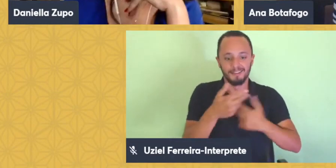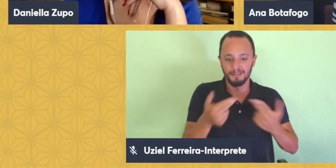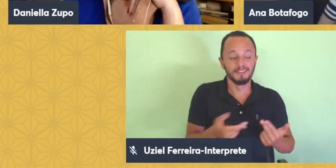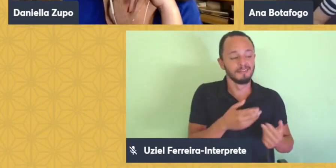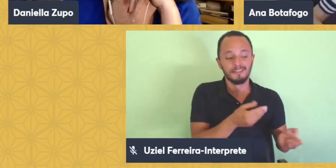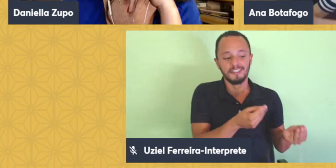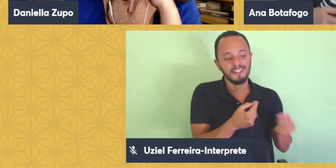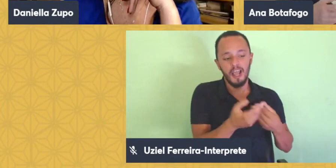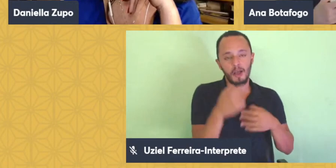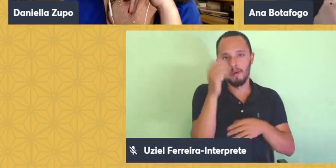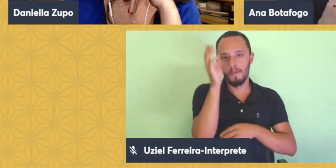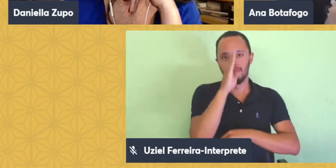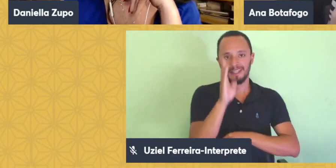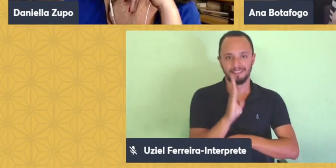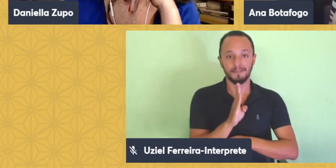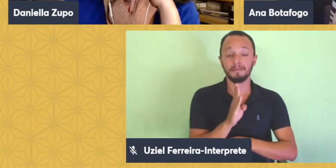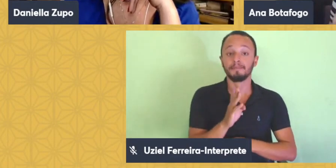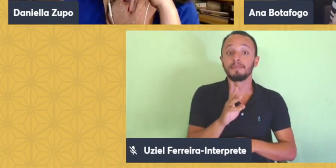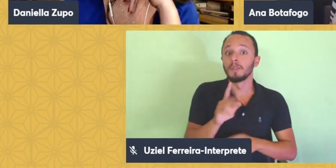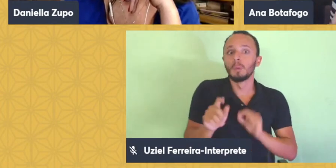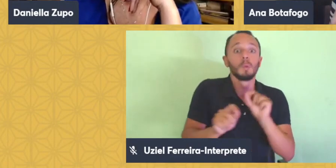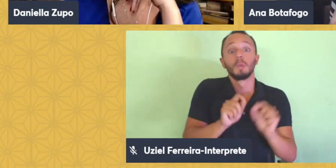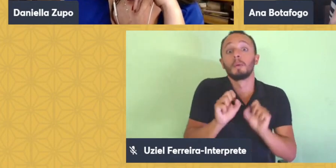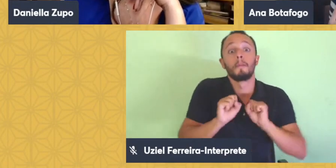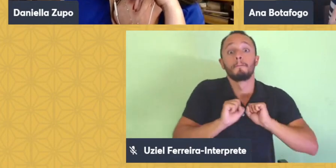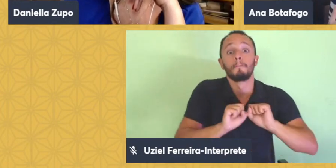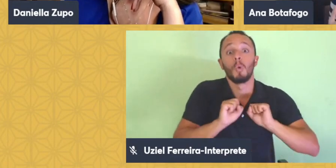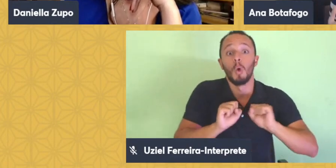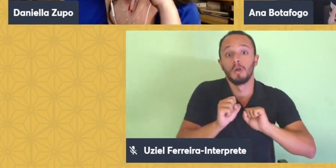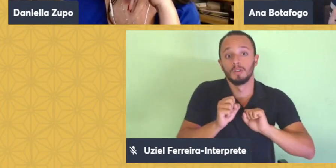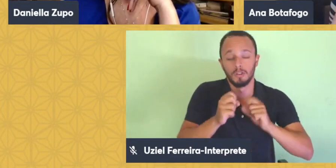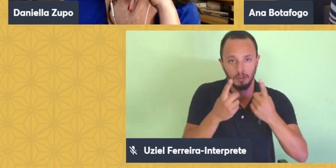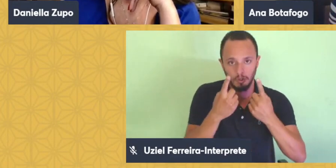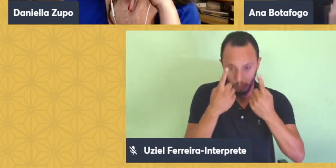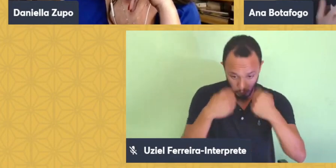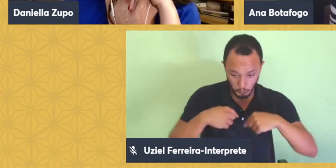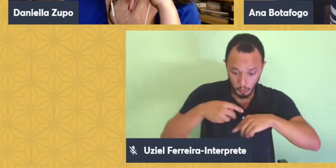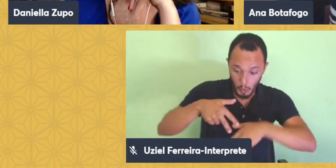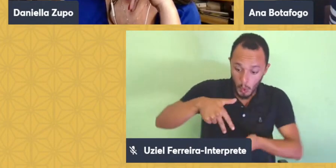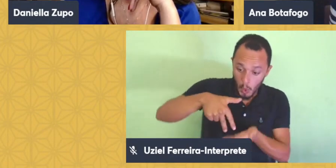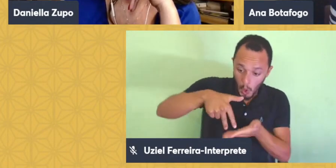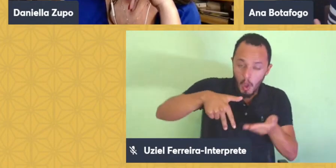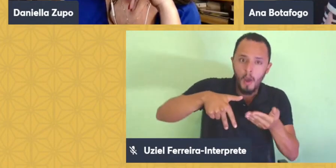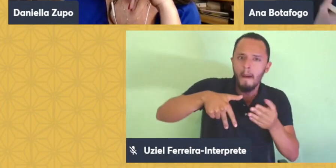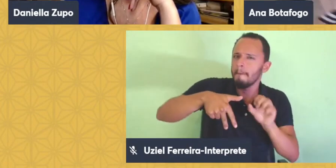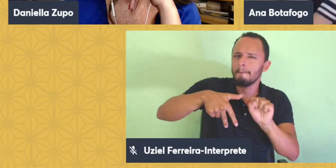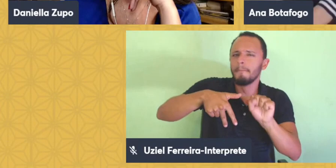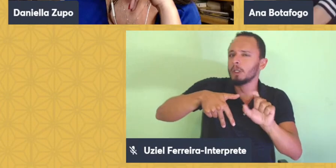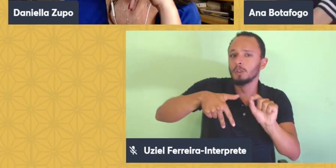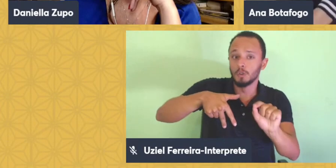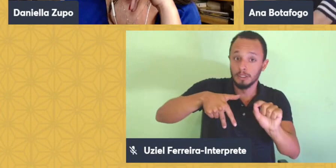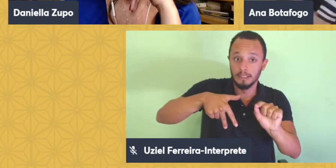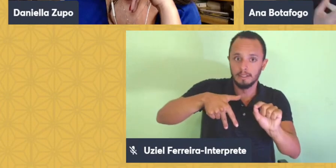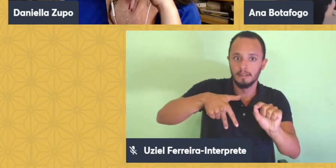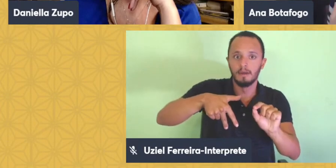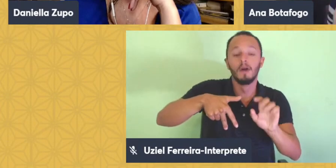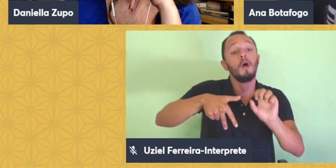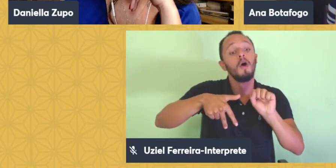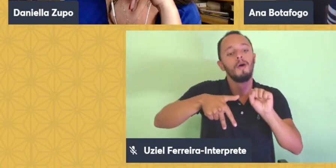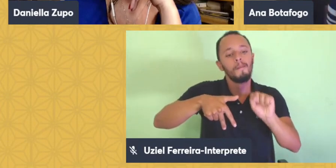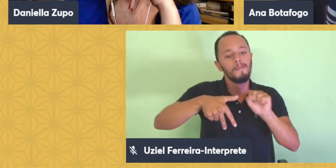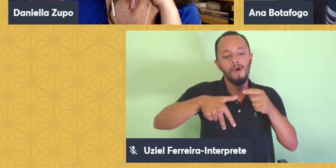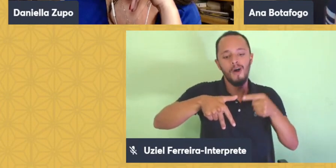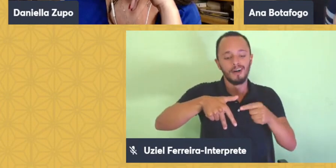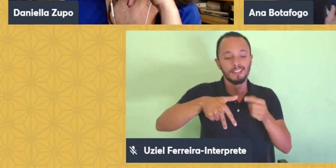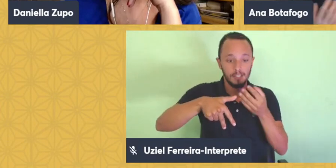e esse corpo pode pode surpreender o outro e